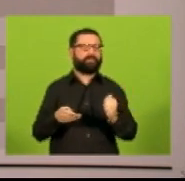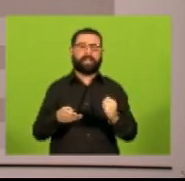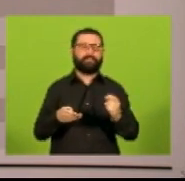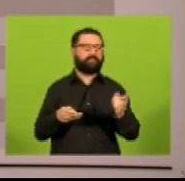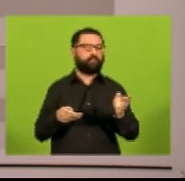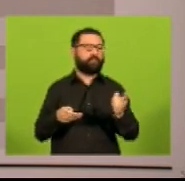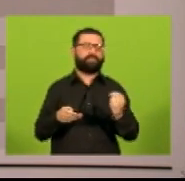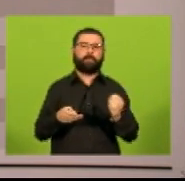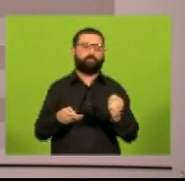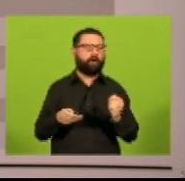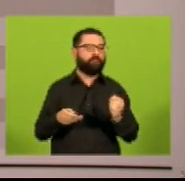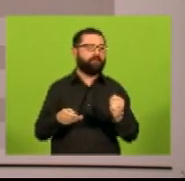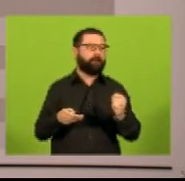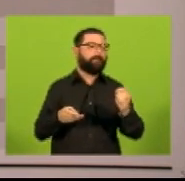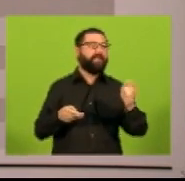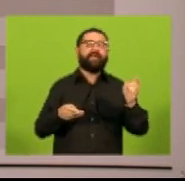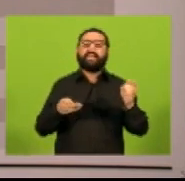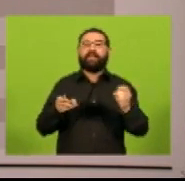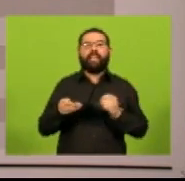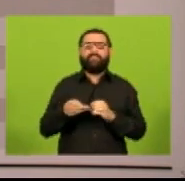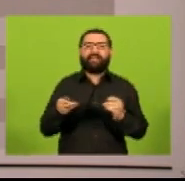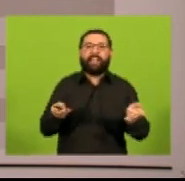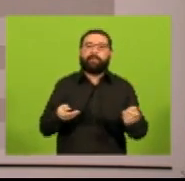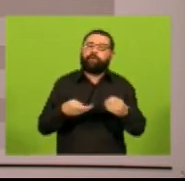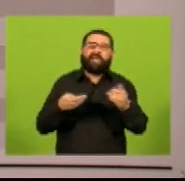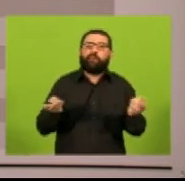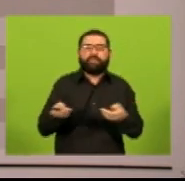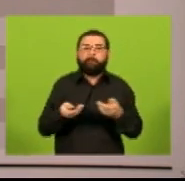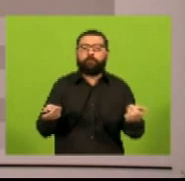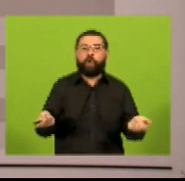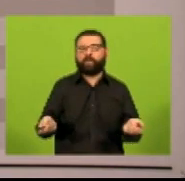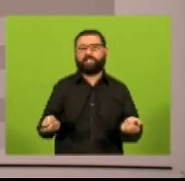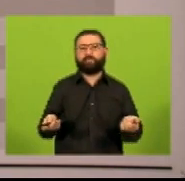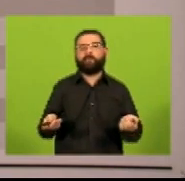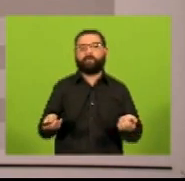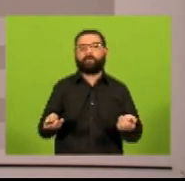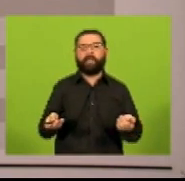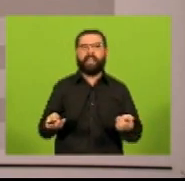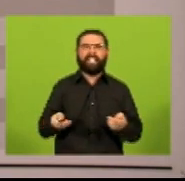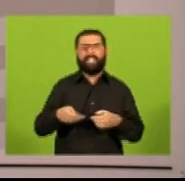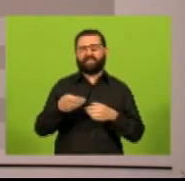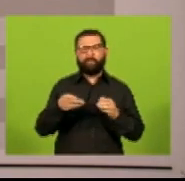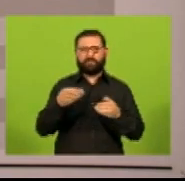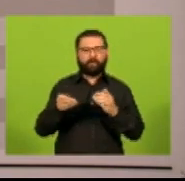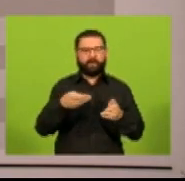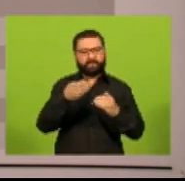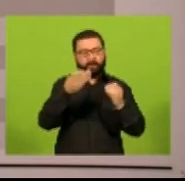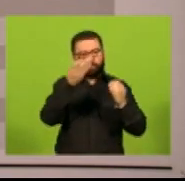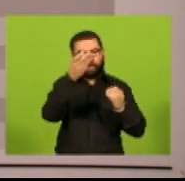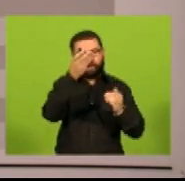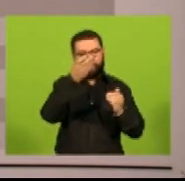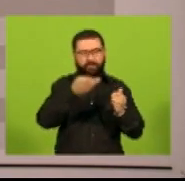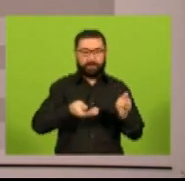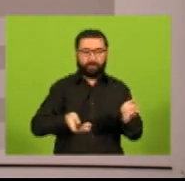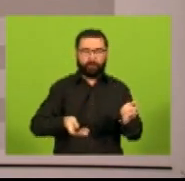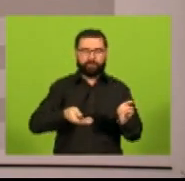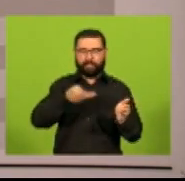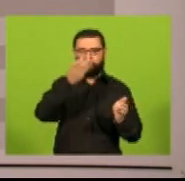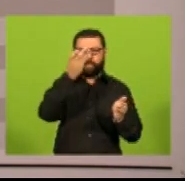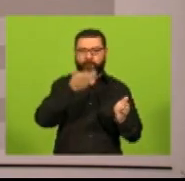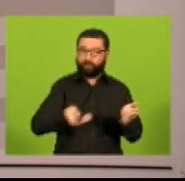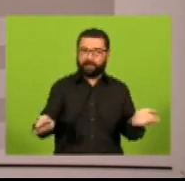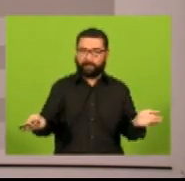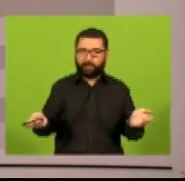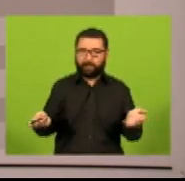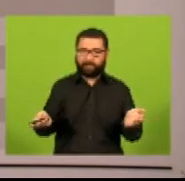faltando 0,7, está faltando 0,9. Na verdade, é porque usa pouco esses bicos, tá? E são umas cores porque ali já